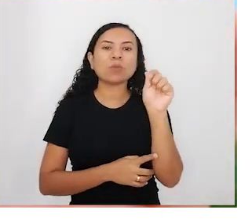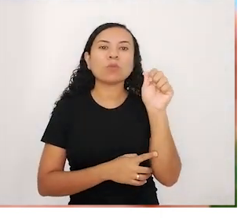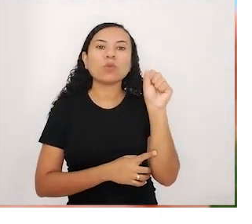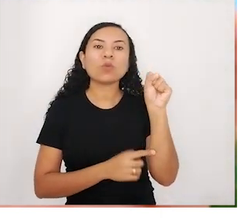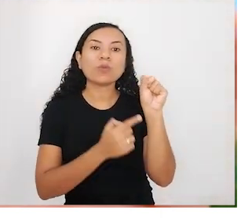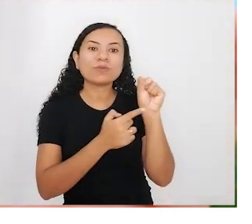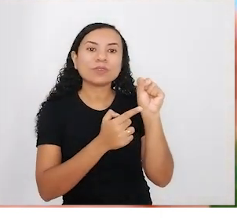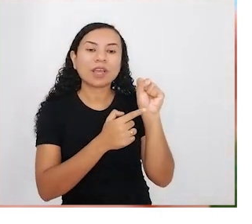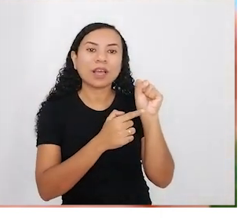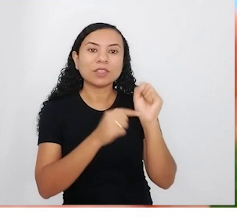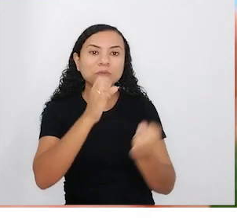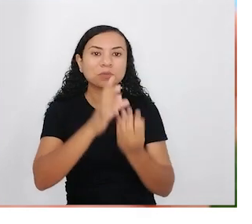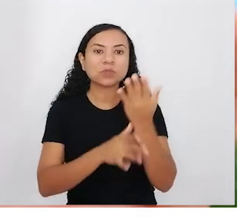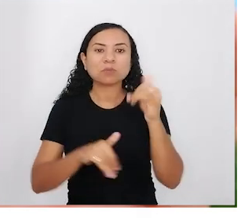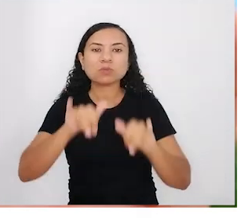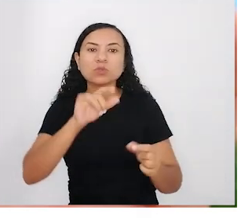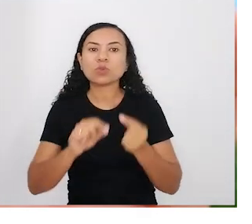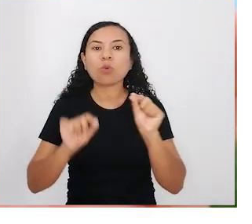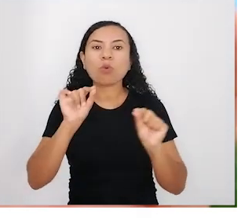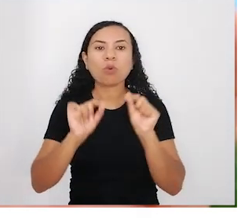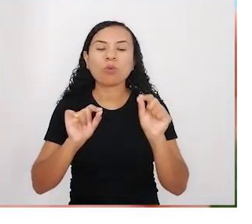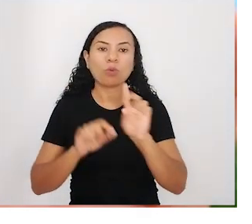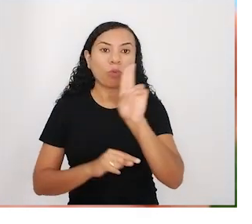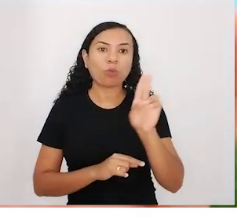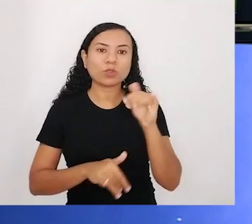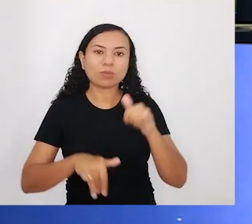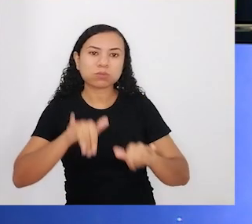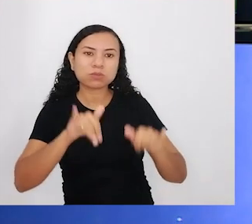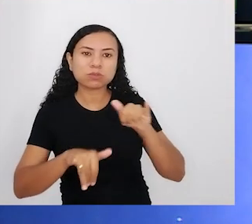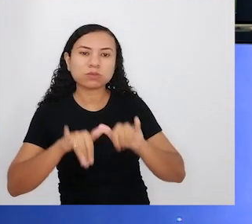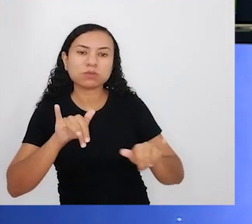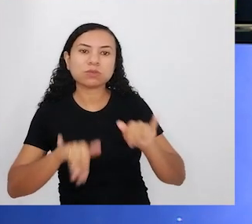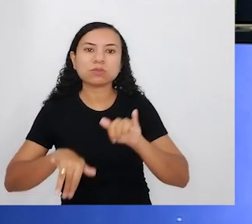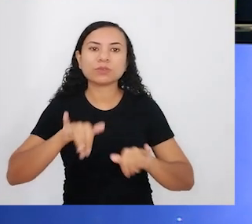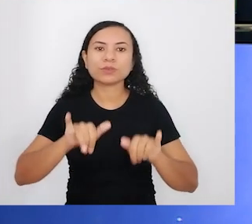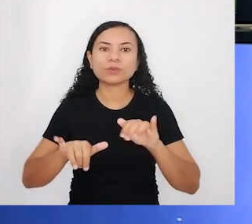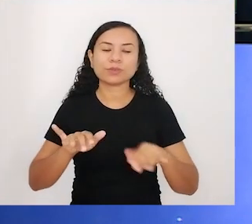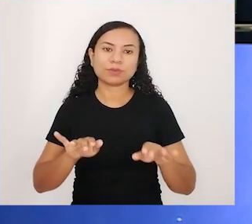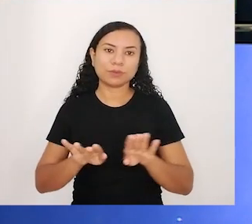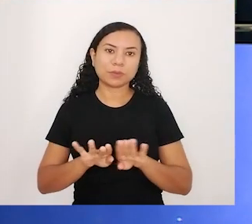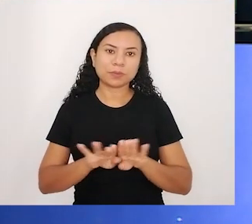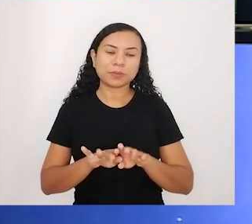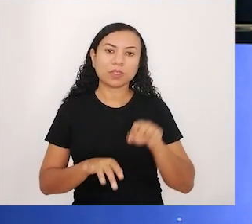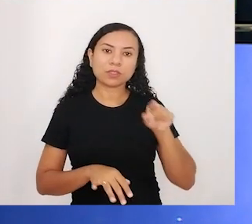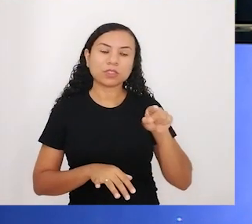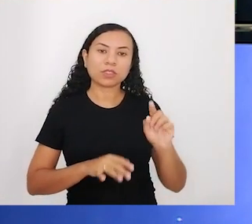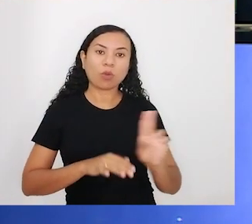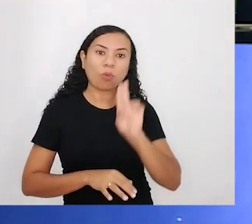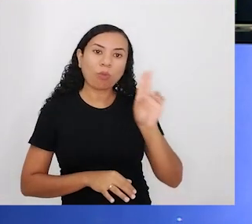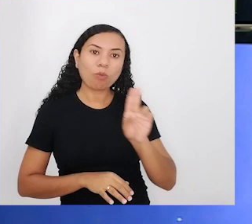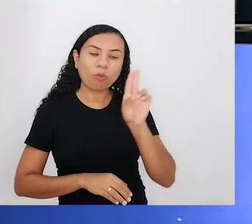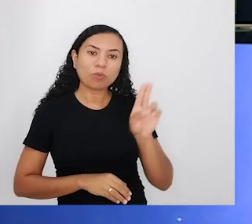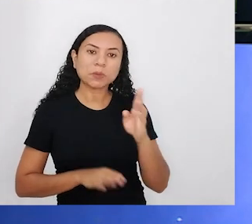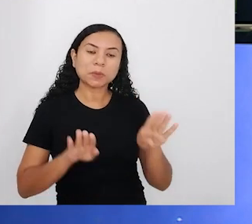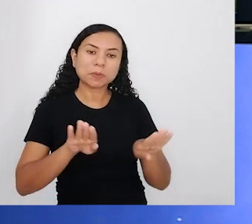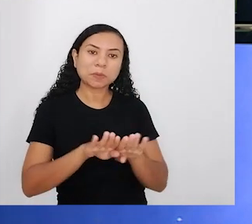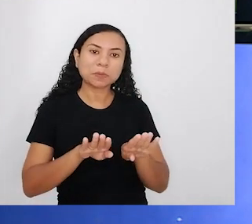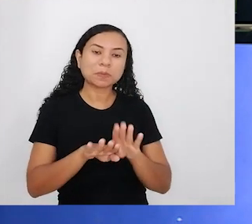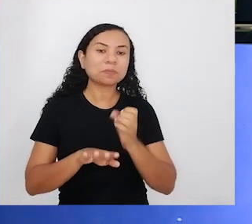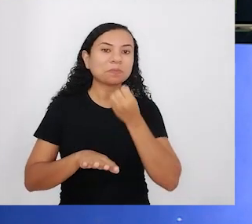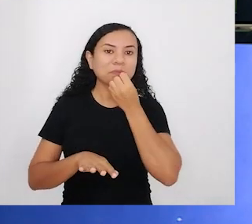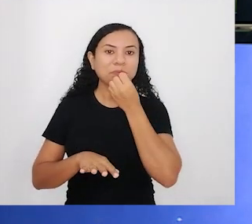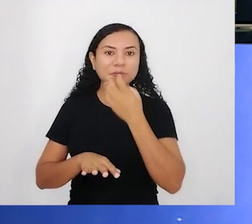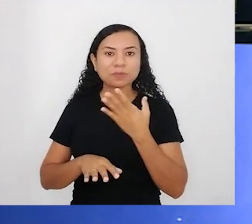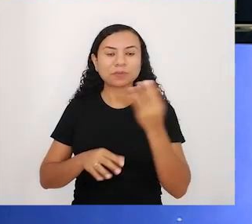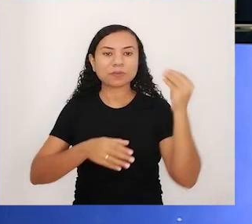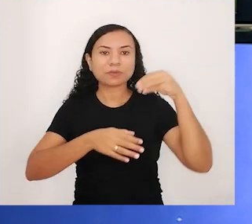bactérias fermentadoras. Dejetos bovinos, por exemplo, são colocados nos biodigestores. As bactérias fazem o